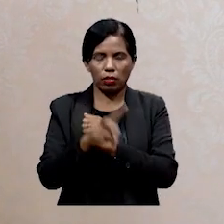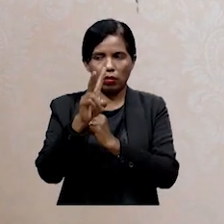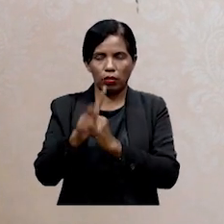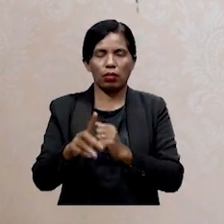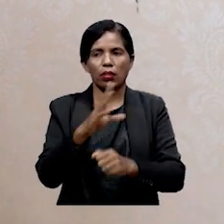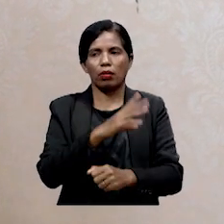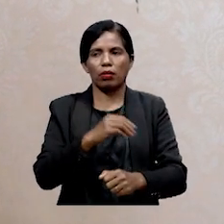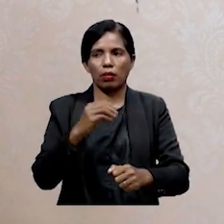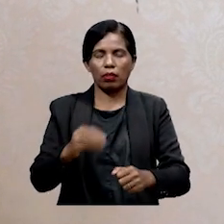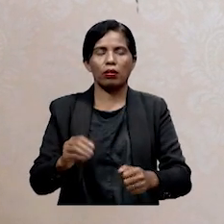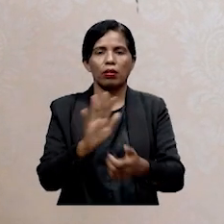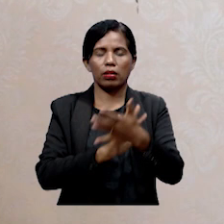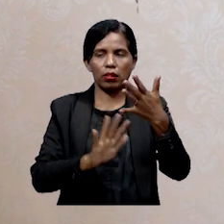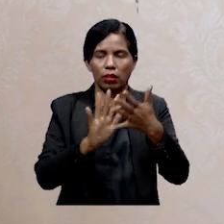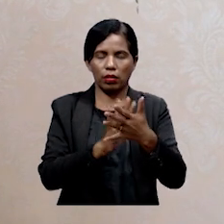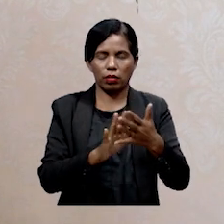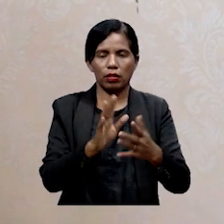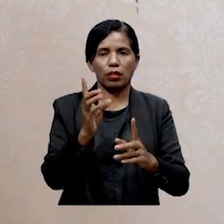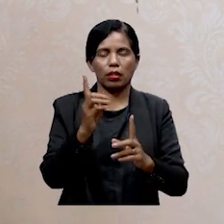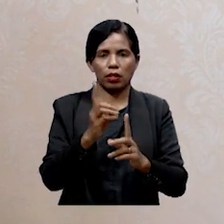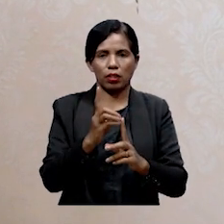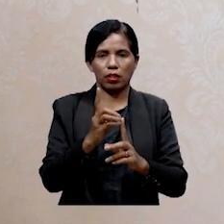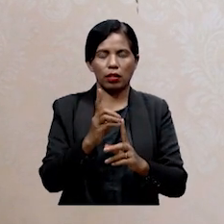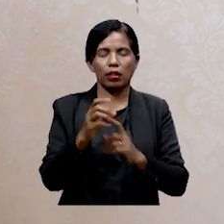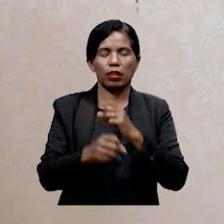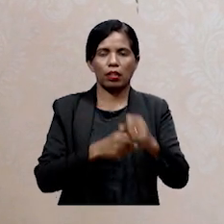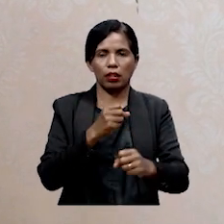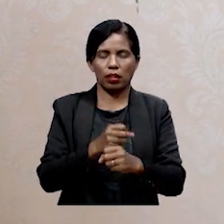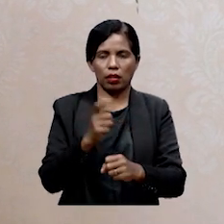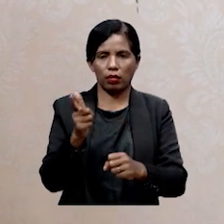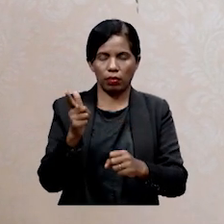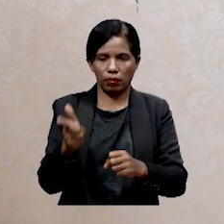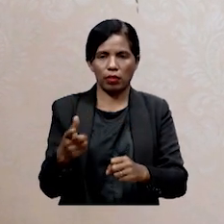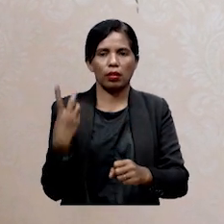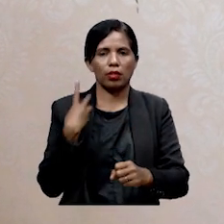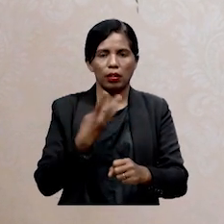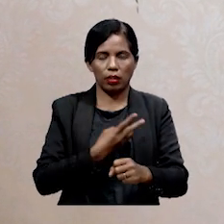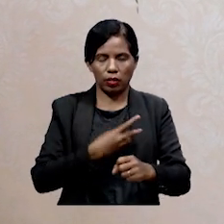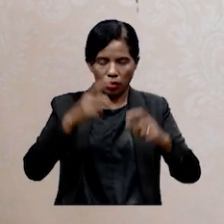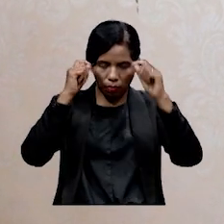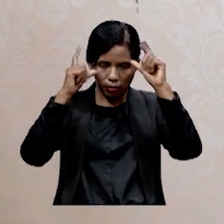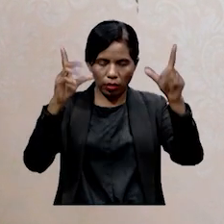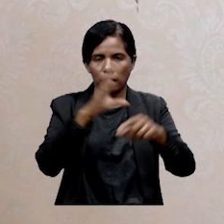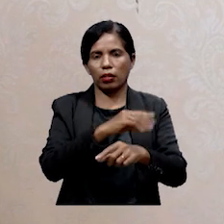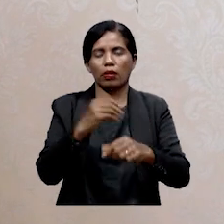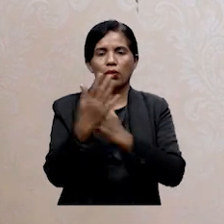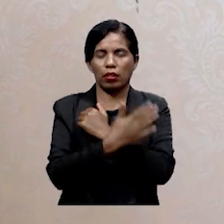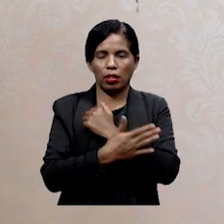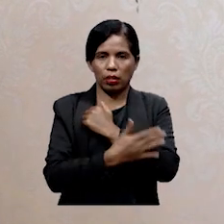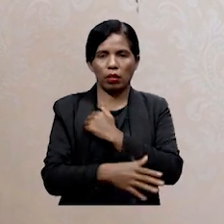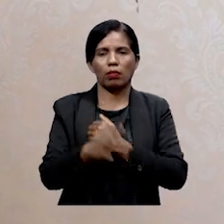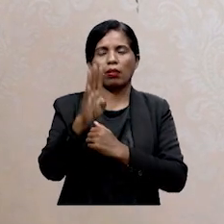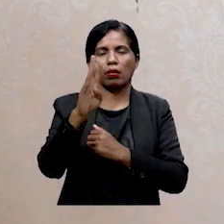atu comemora 20 anos a relação diplomática entre Timor-Leste e Brunei e Darussalam.